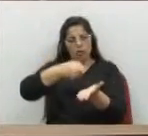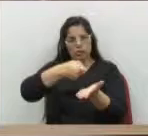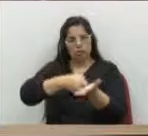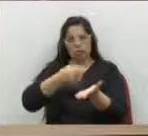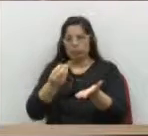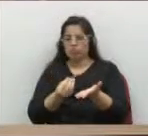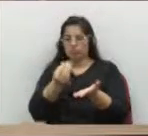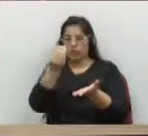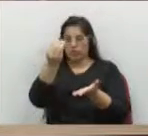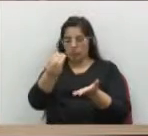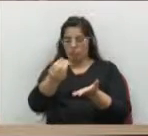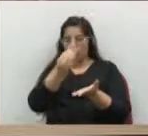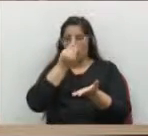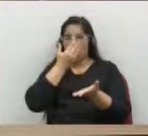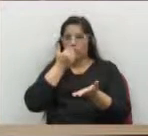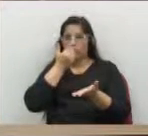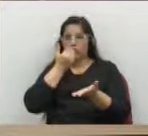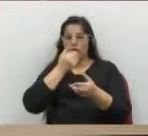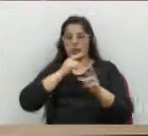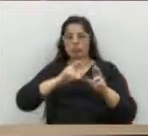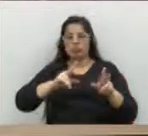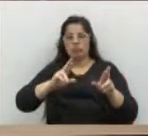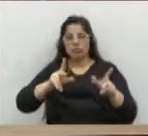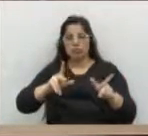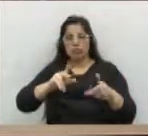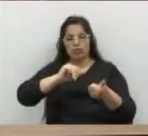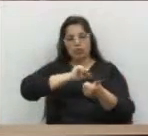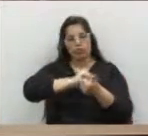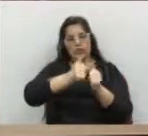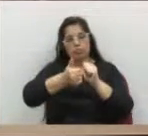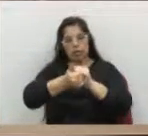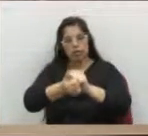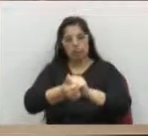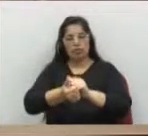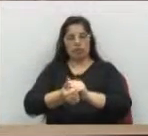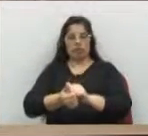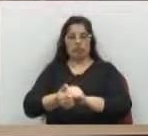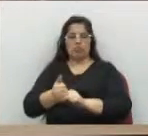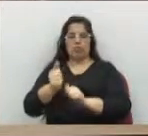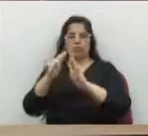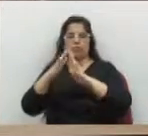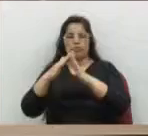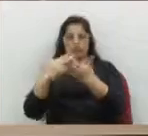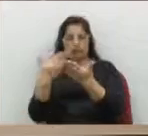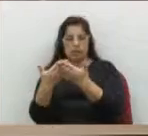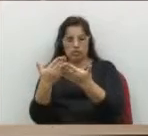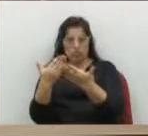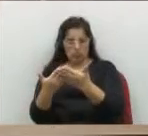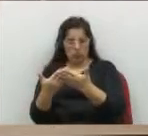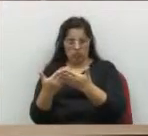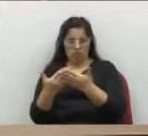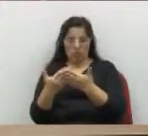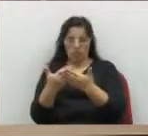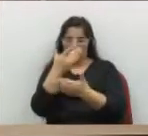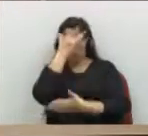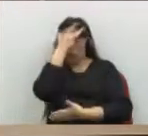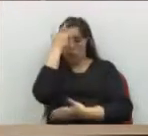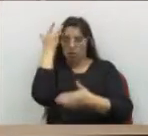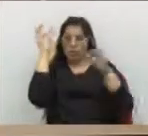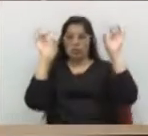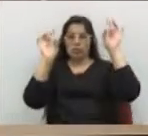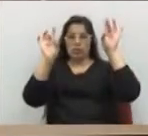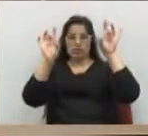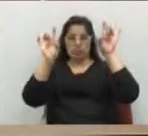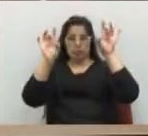alimentação diferenciada em escolas no município de Limeira para portadores de necessidades alimentares especiais, da